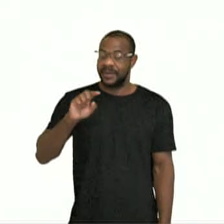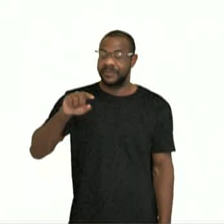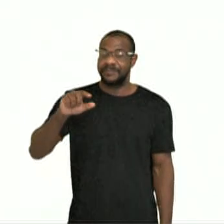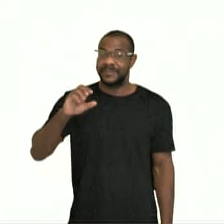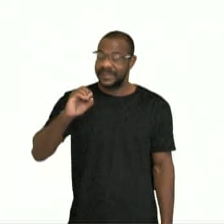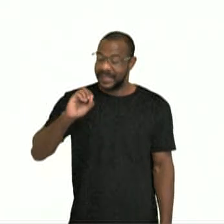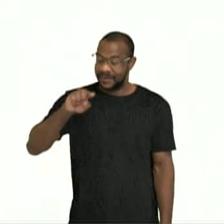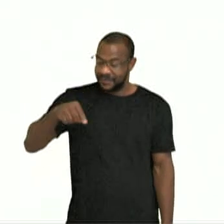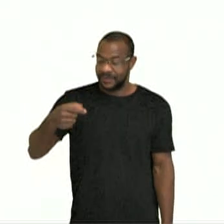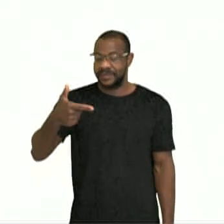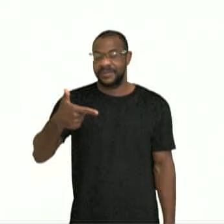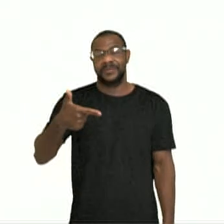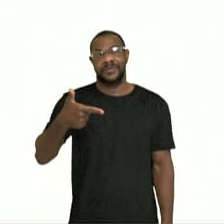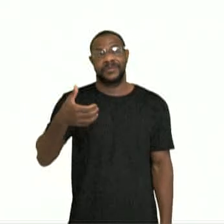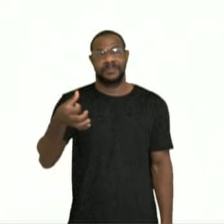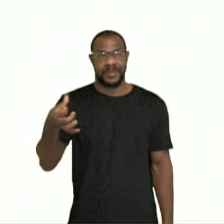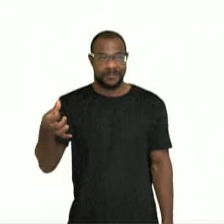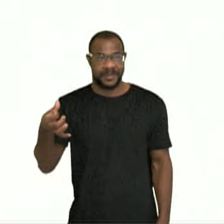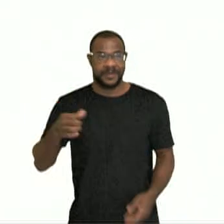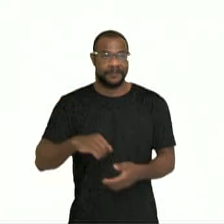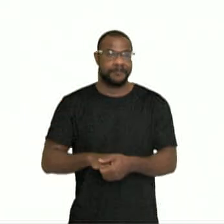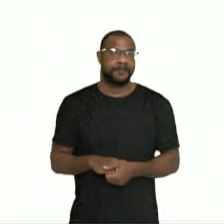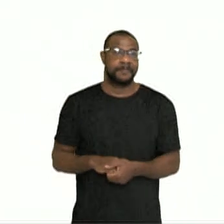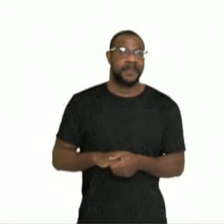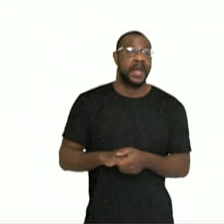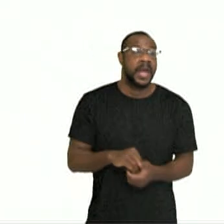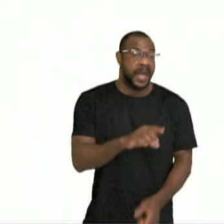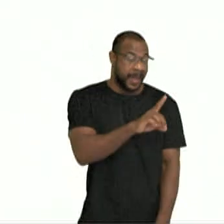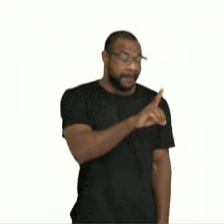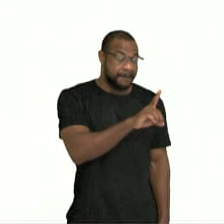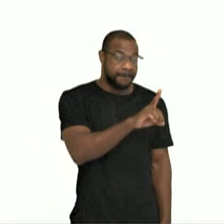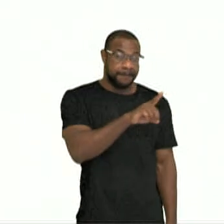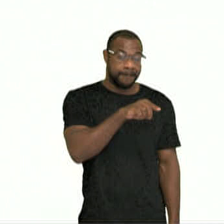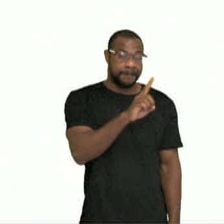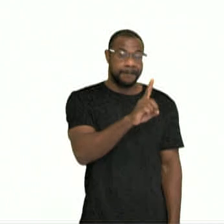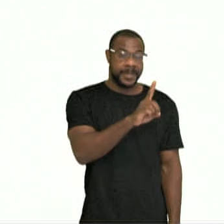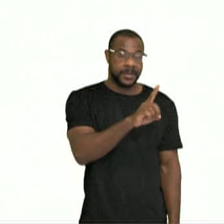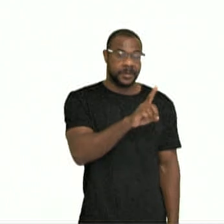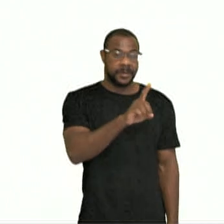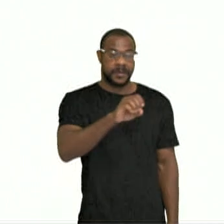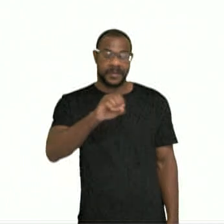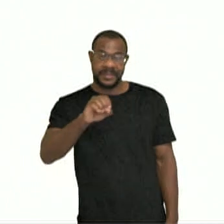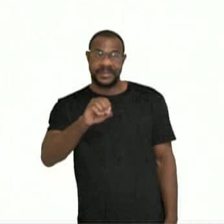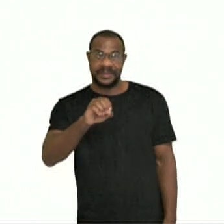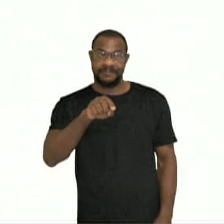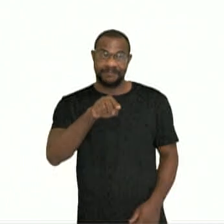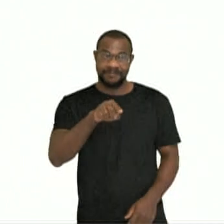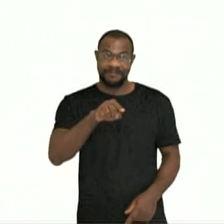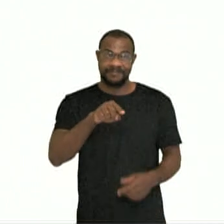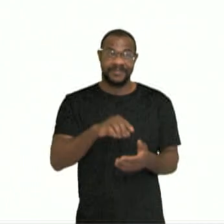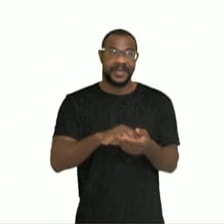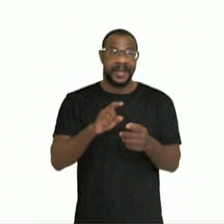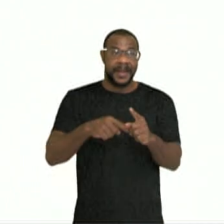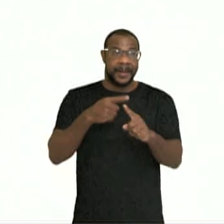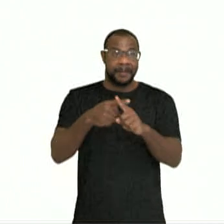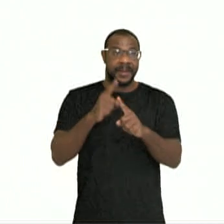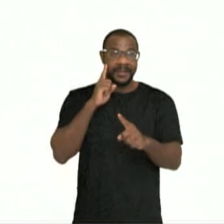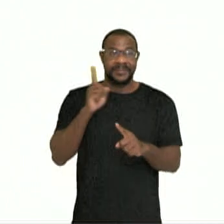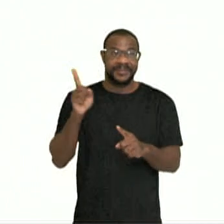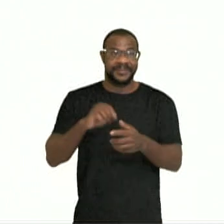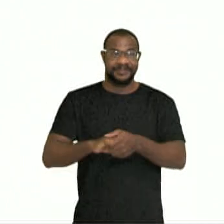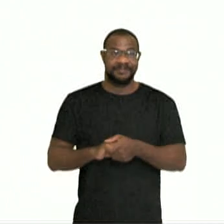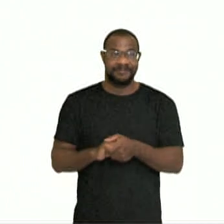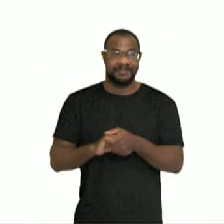mês depositado. Então, 1.100 com esta taxa aqui, lembrando que a gente tem que deixar na forma decimal, dividido por 100,